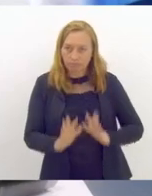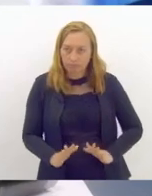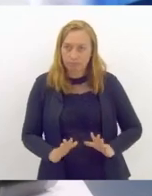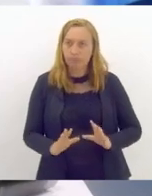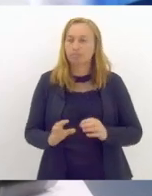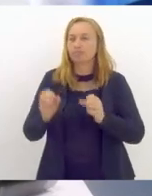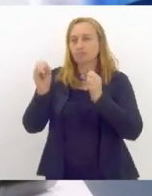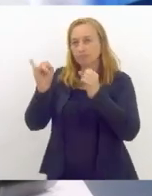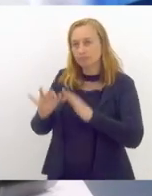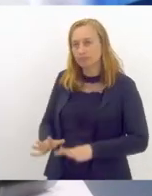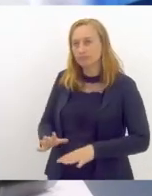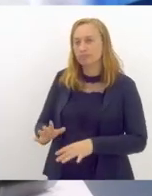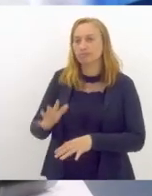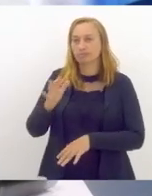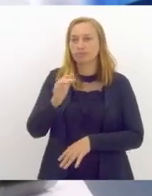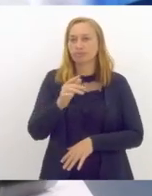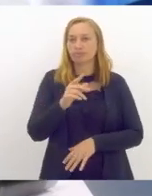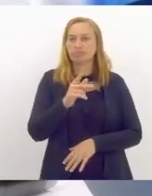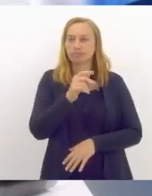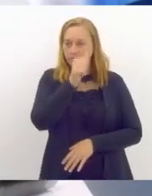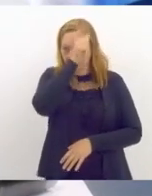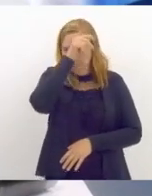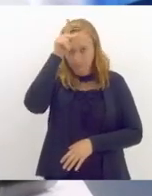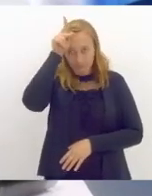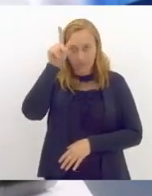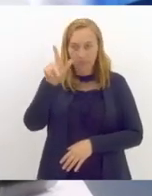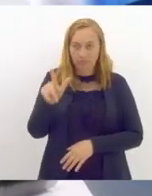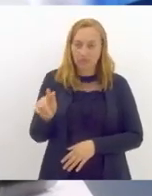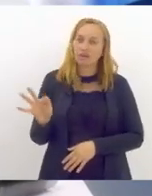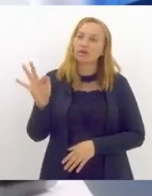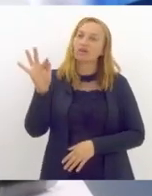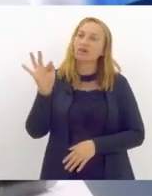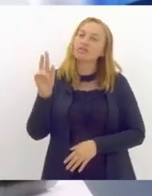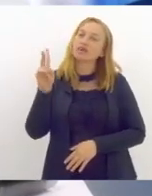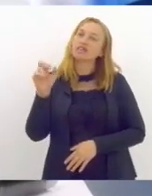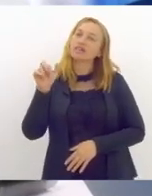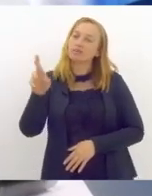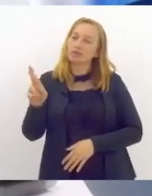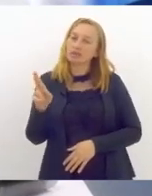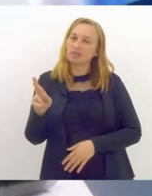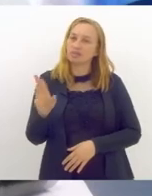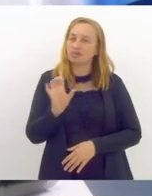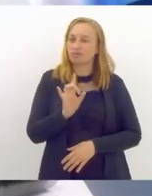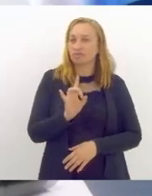Wladimir porque a gente não não faz audiência pública